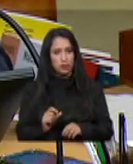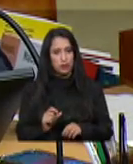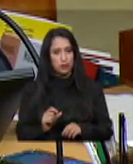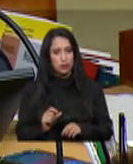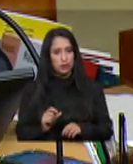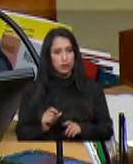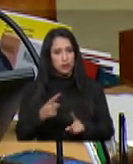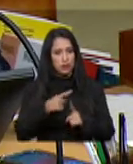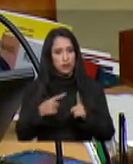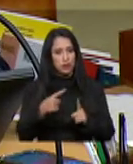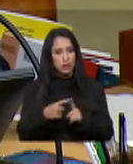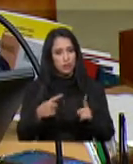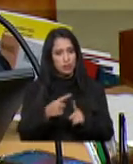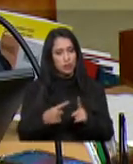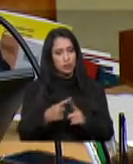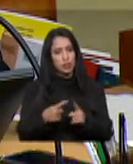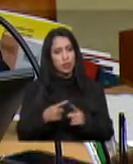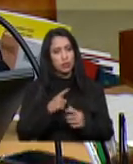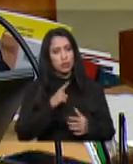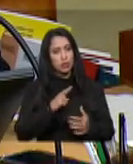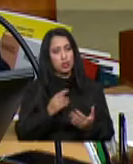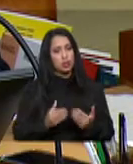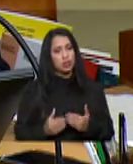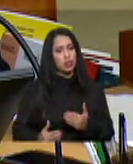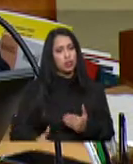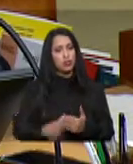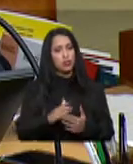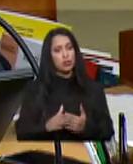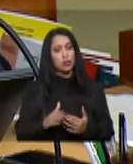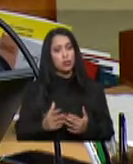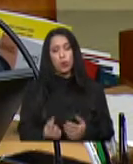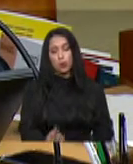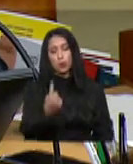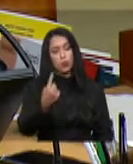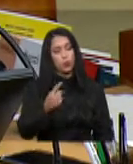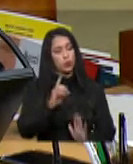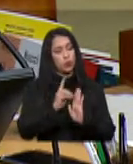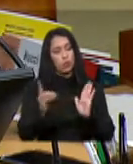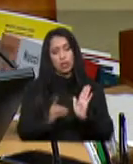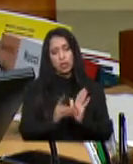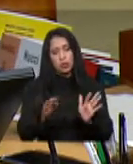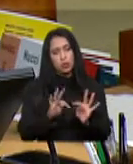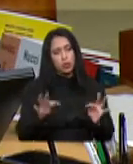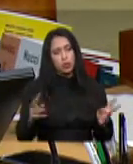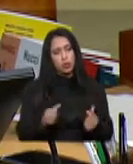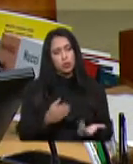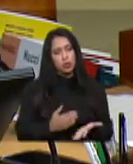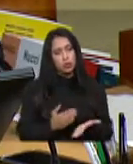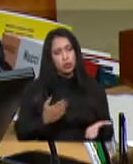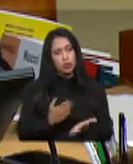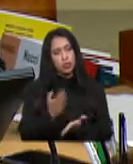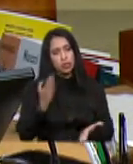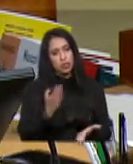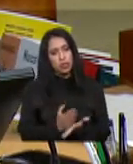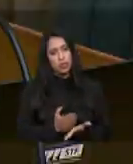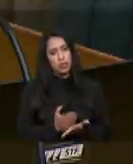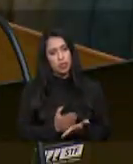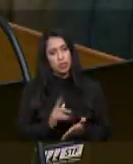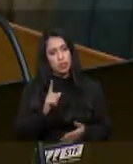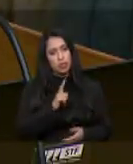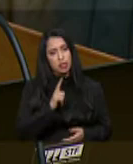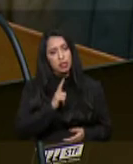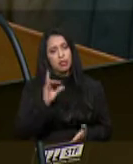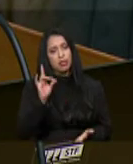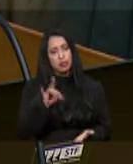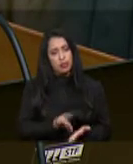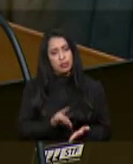do parcialmente em função do aditamento. Se é restrito ao único decreto, exatamente, é totalmente procedente. Por isso é que eu fiz separados e afirmei isso